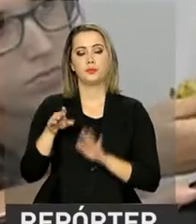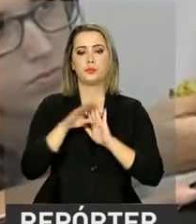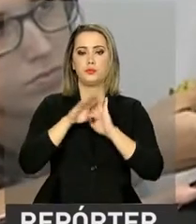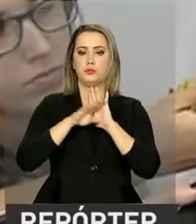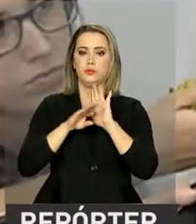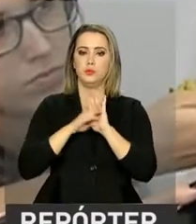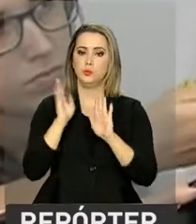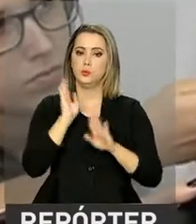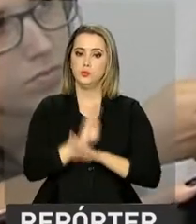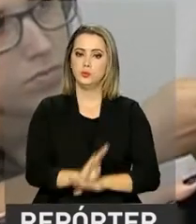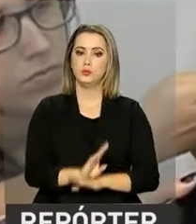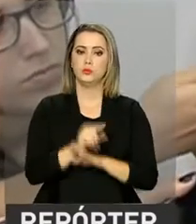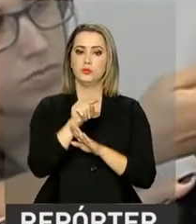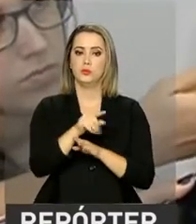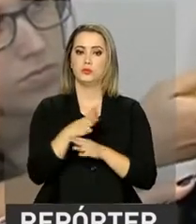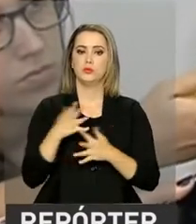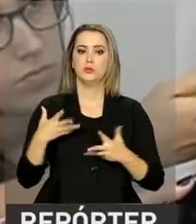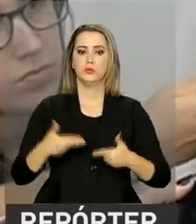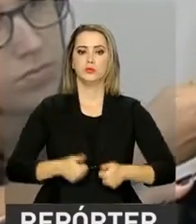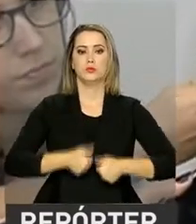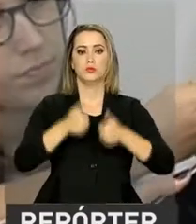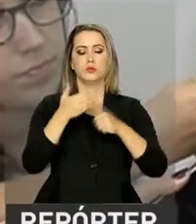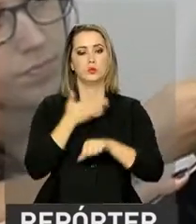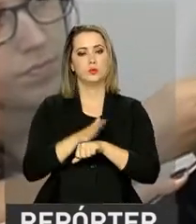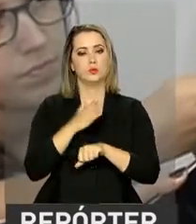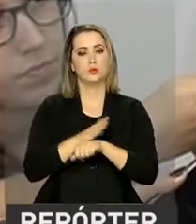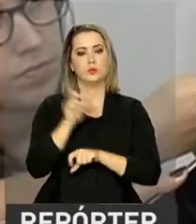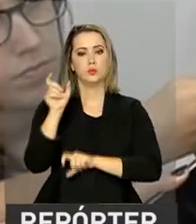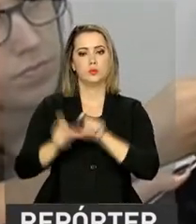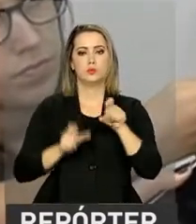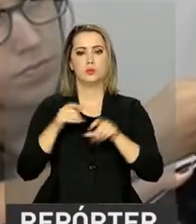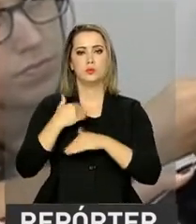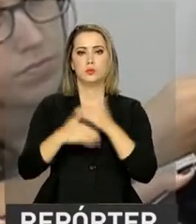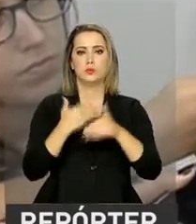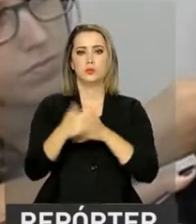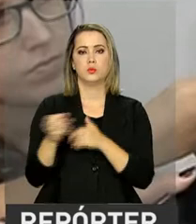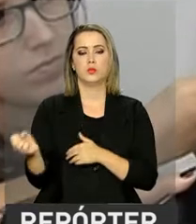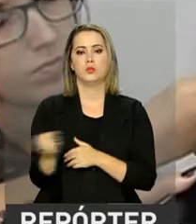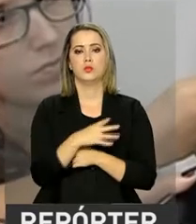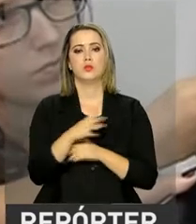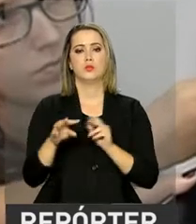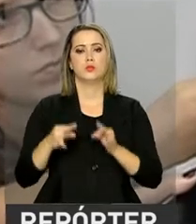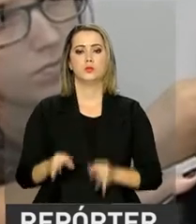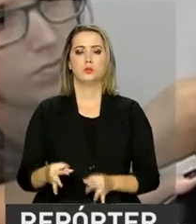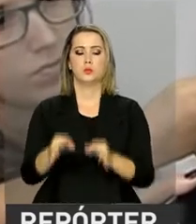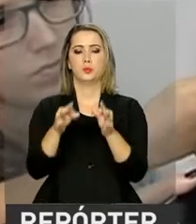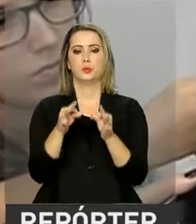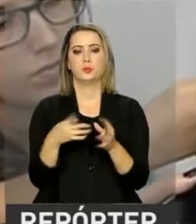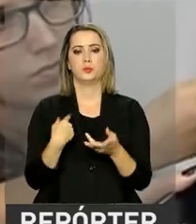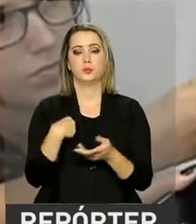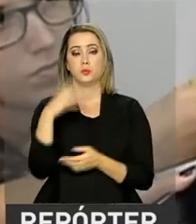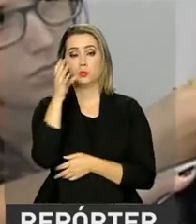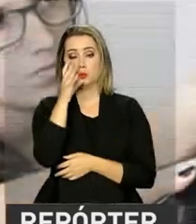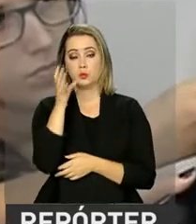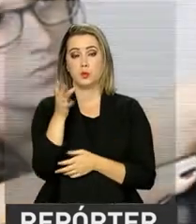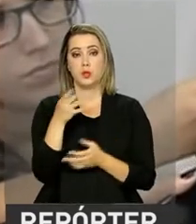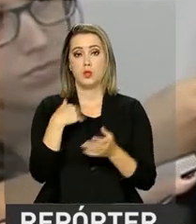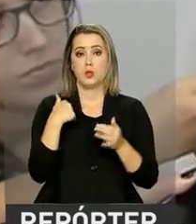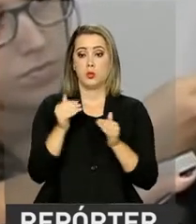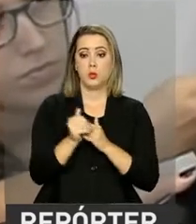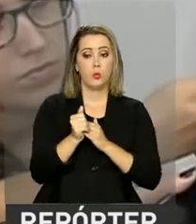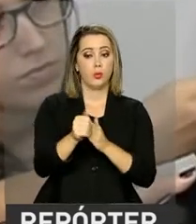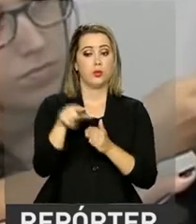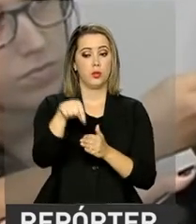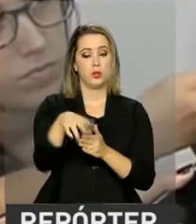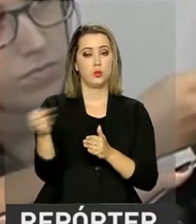sentido da assistência, da qualificação de pessoas, do desenvolvimento de novas tecnologias, do acompanhamento de novas tecnologias em